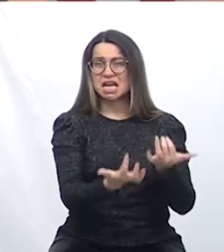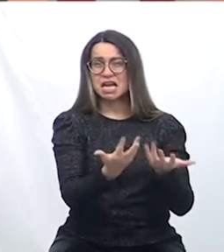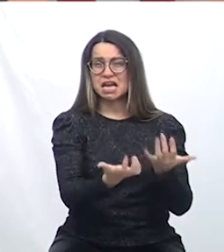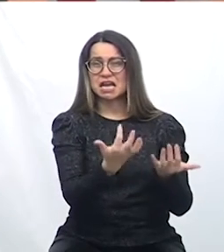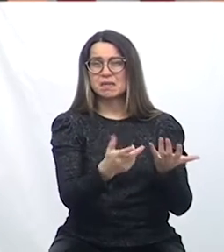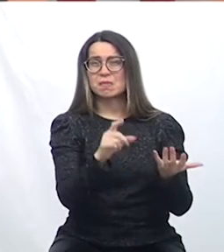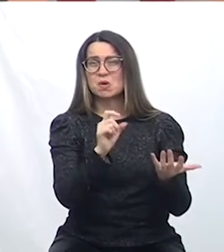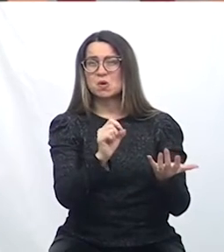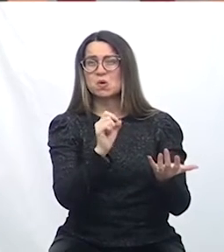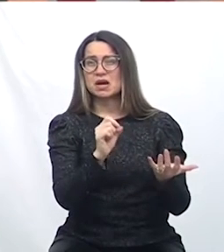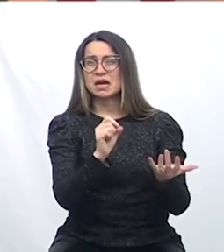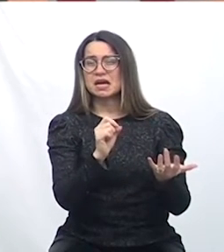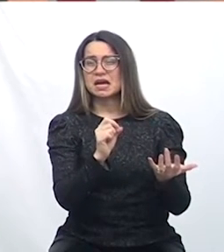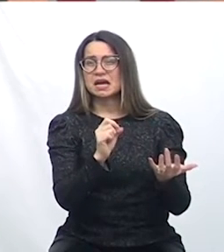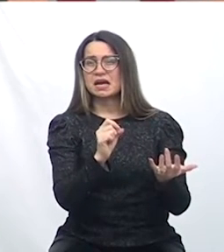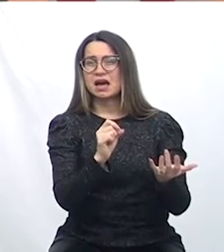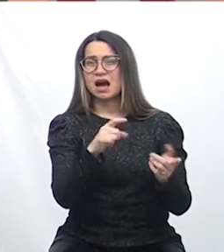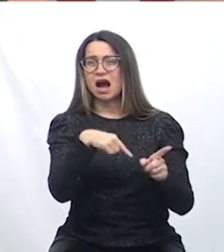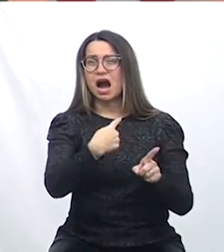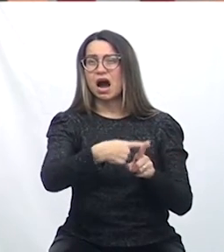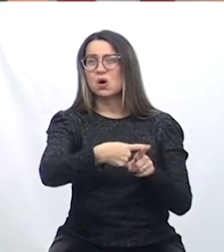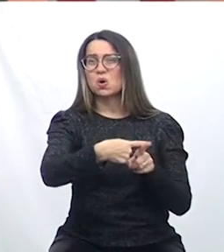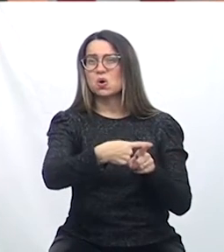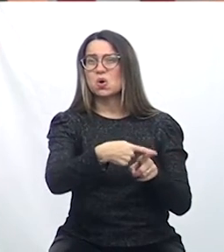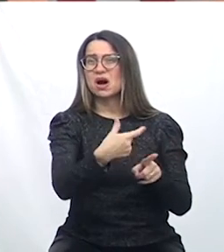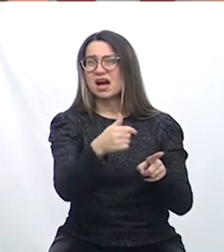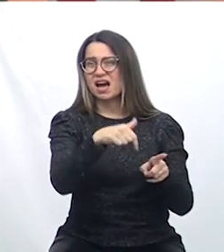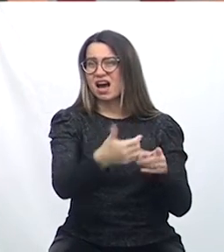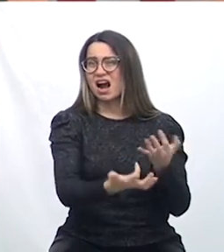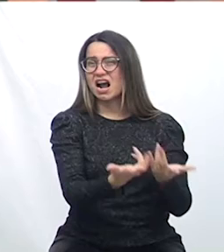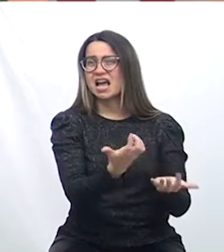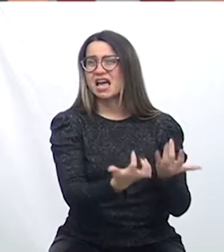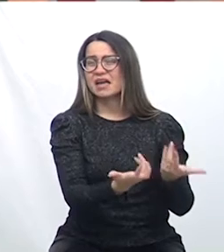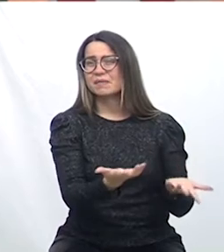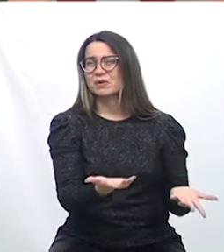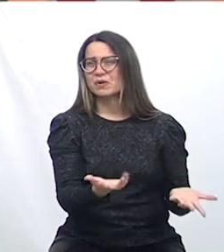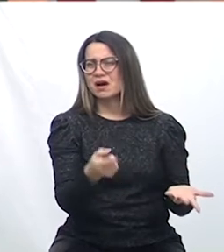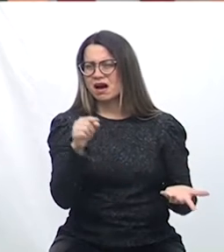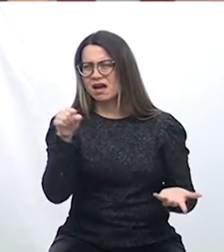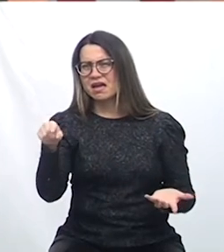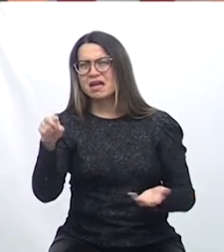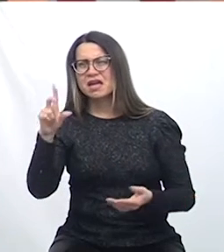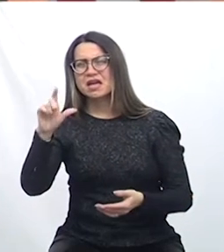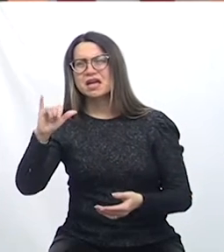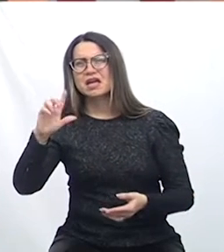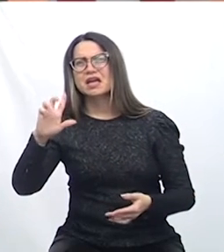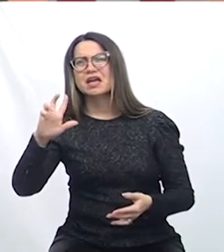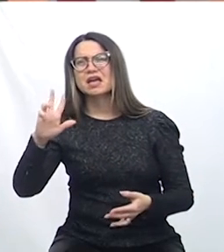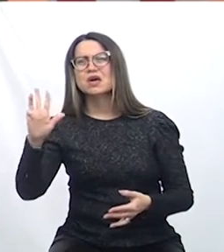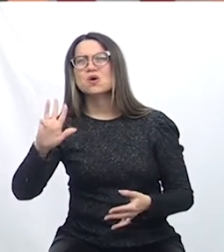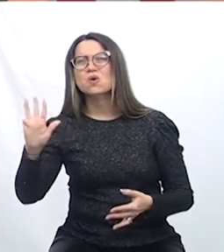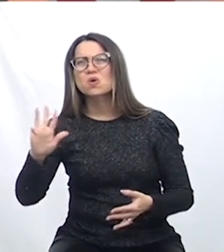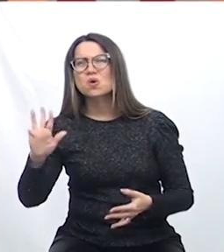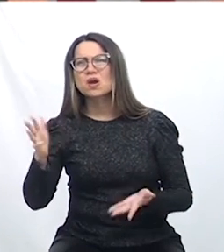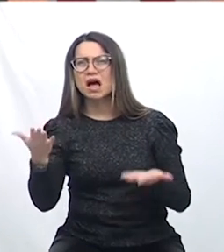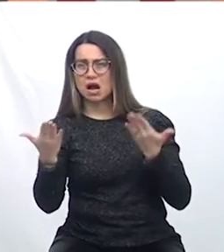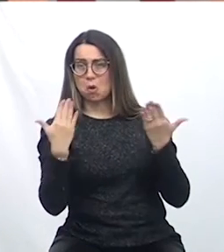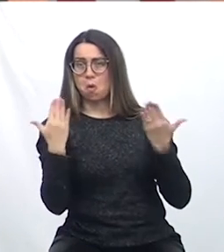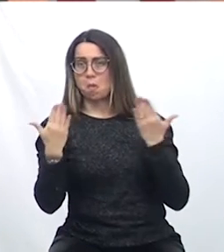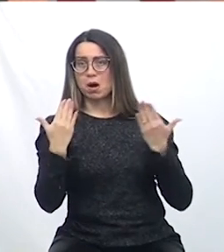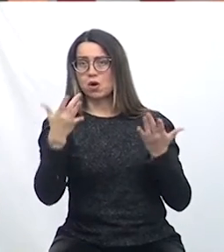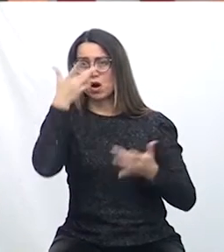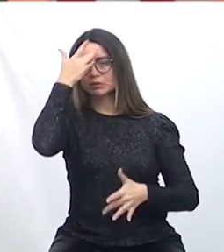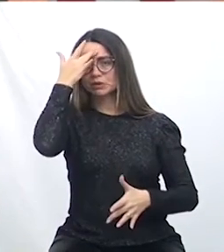queimam a cruz, um dos maiores símbolos do cristianismo. E ele comparou as pessoas que foram para as ruas em